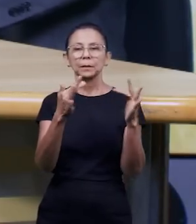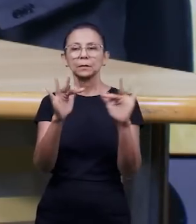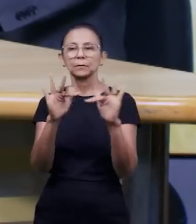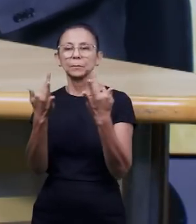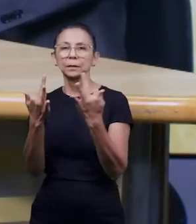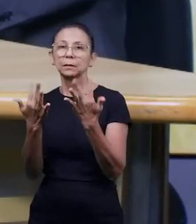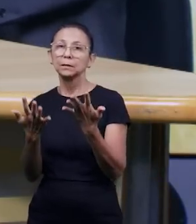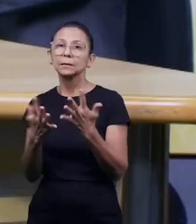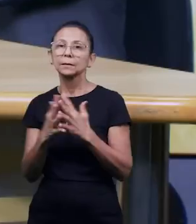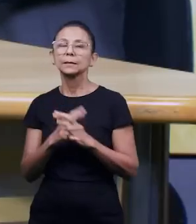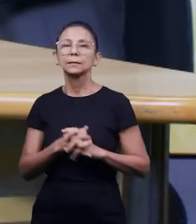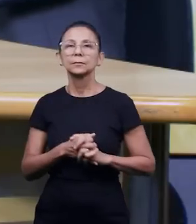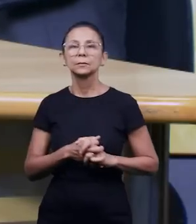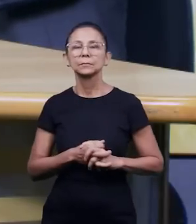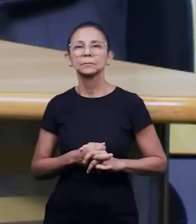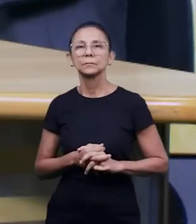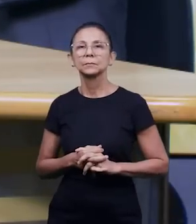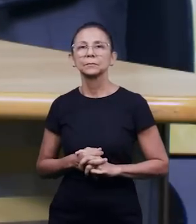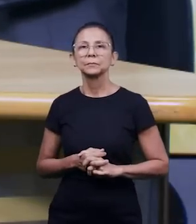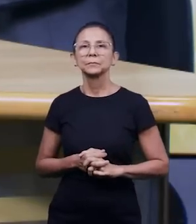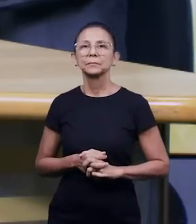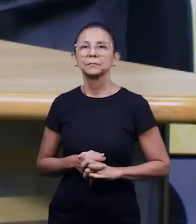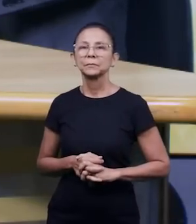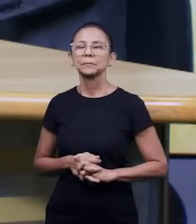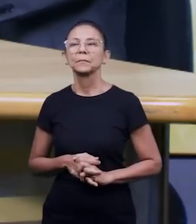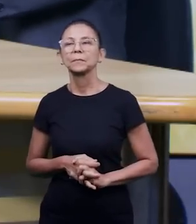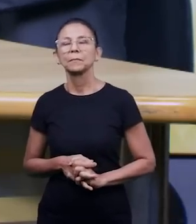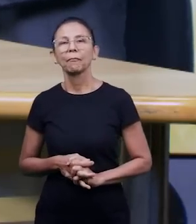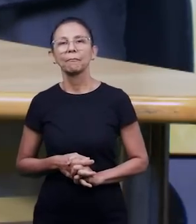difícil, não se aprumou nunca mais, tal. Mas